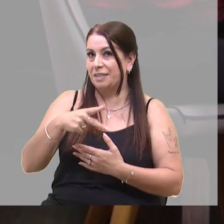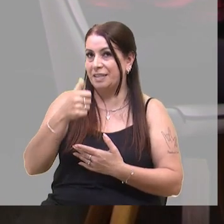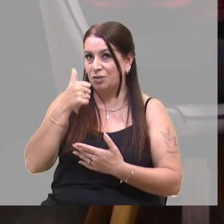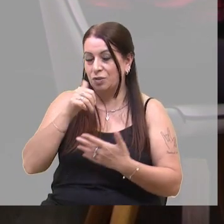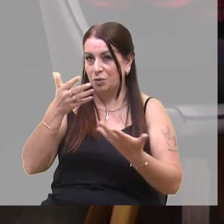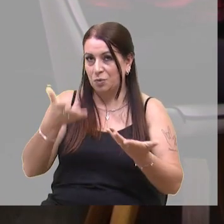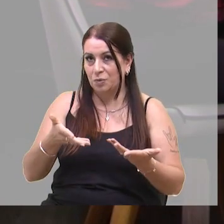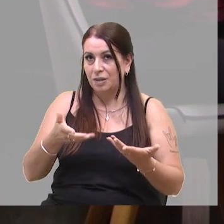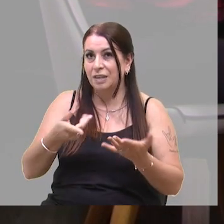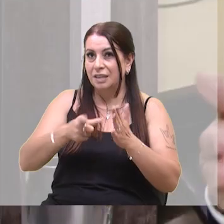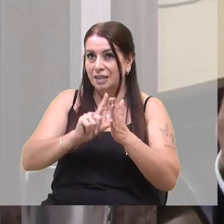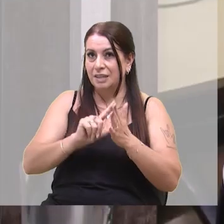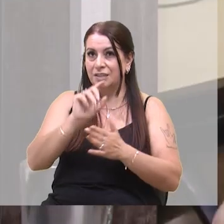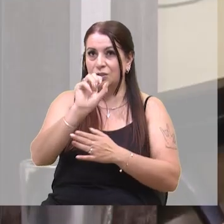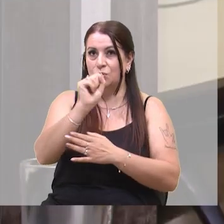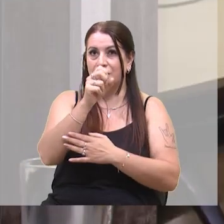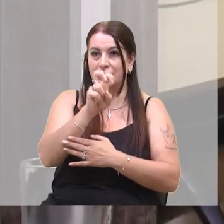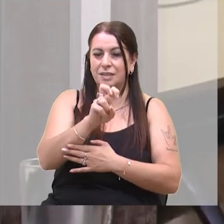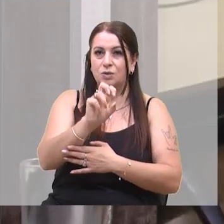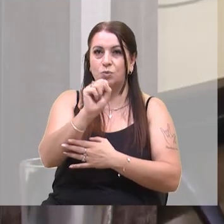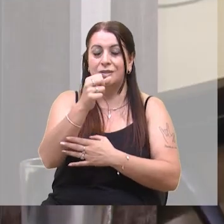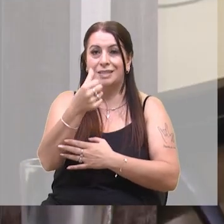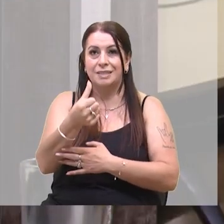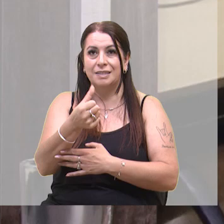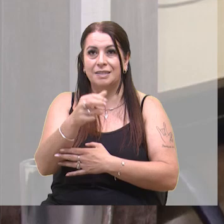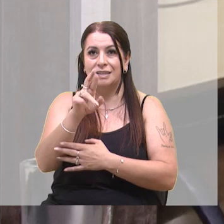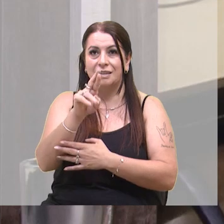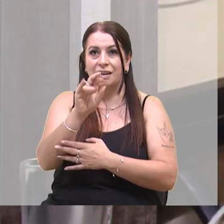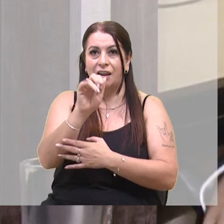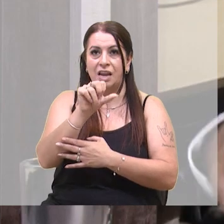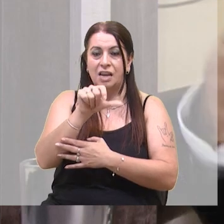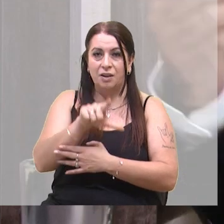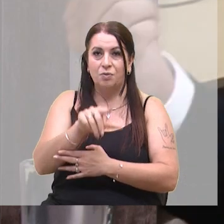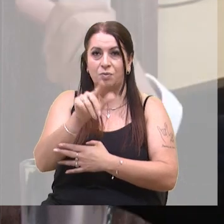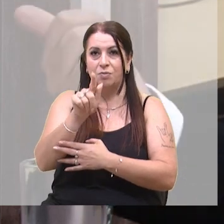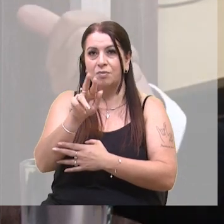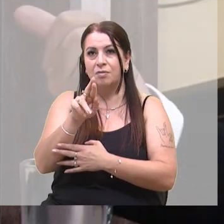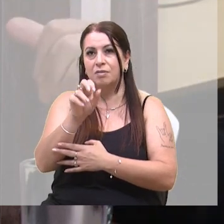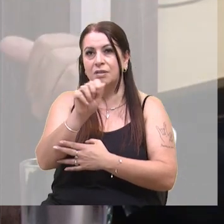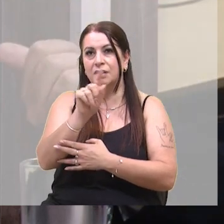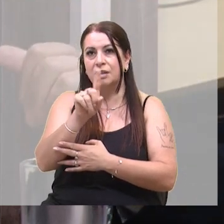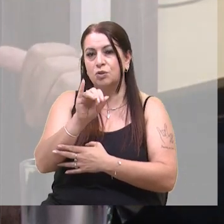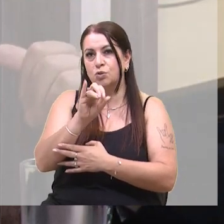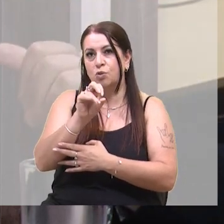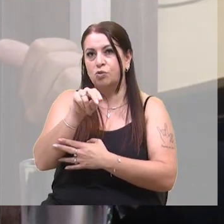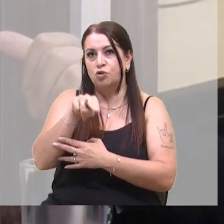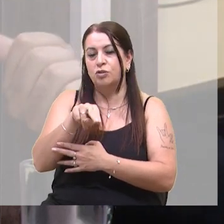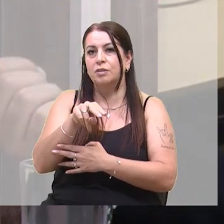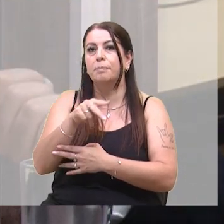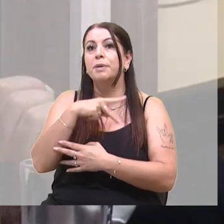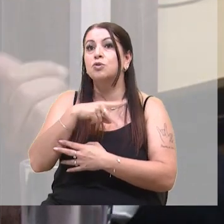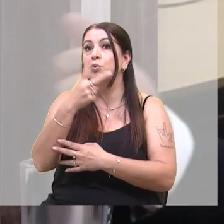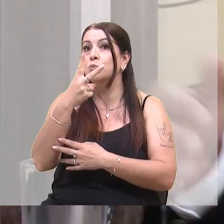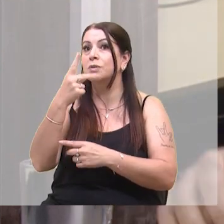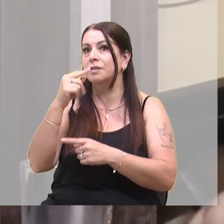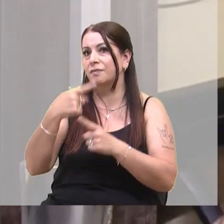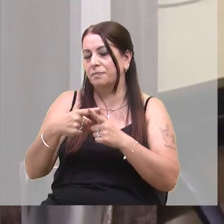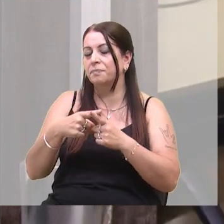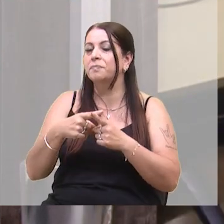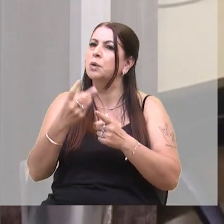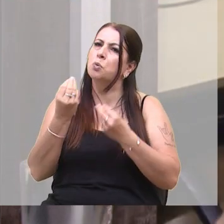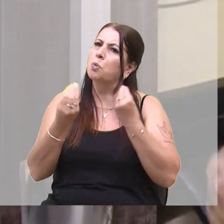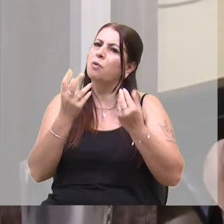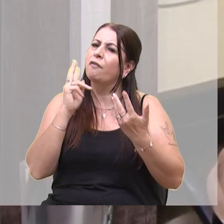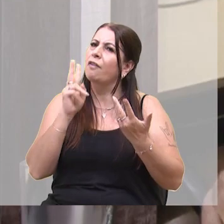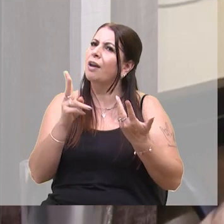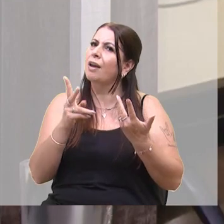Denise Pessoa. Então a senhora é a minha quarta presidente agora, e antes, lá em 85, 86, a Raquel Grazeltin também presidiu